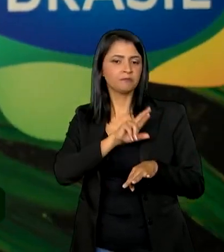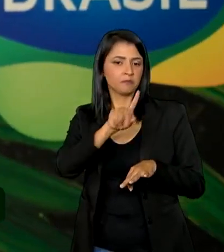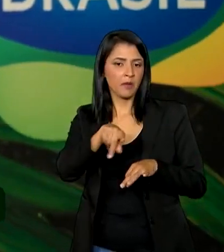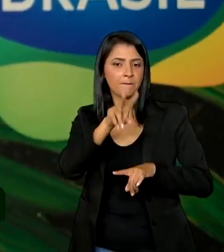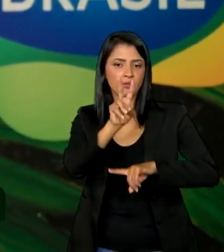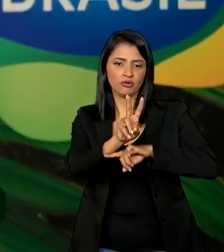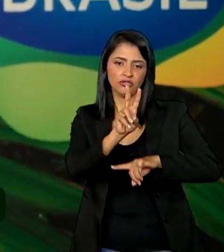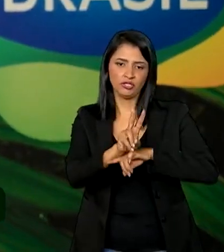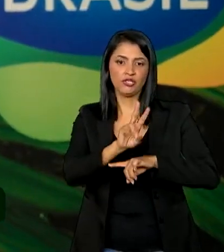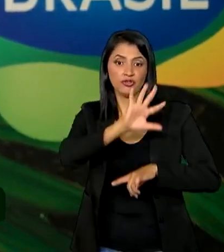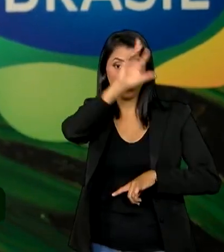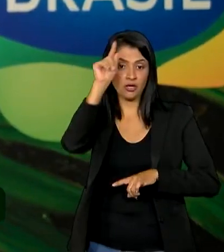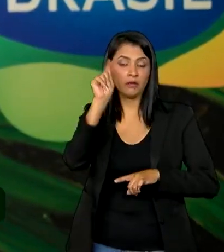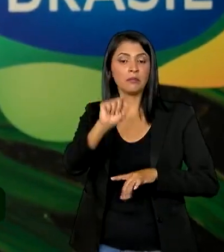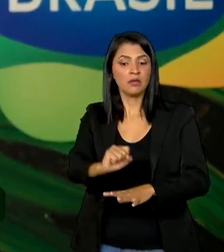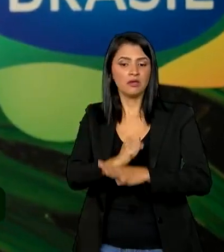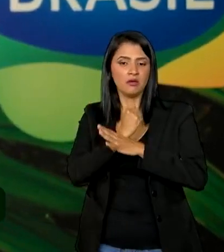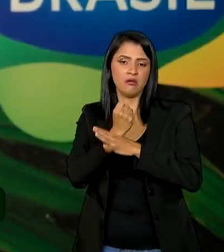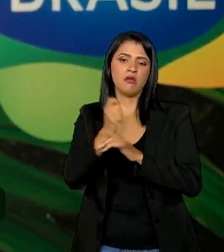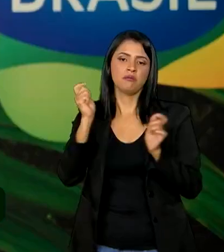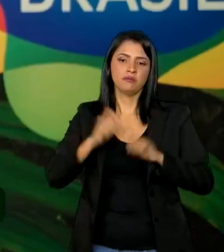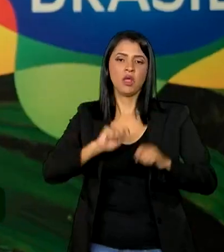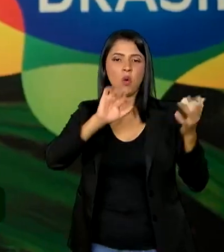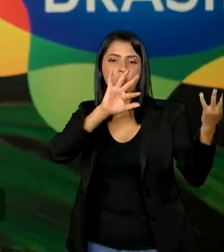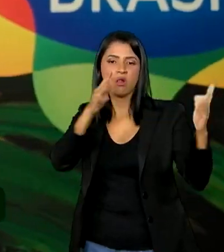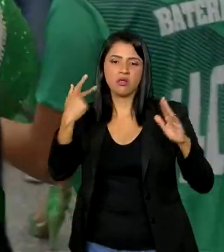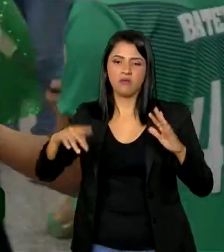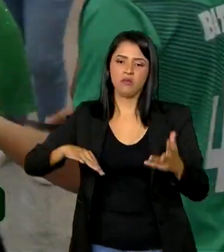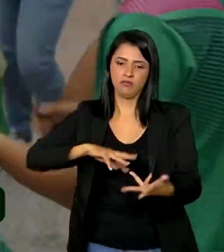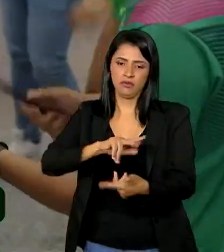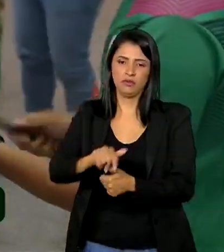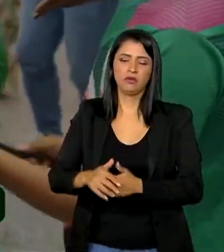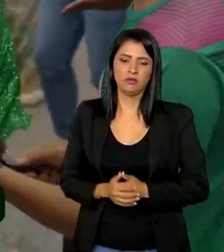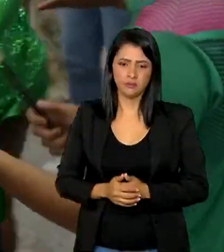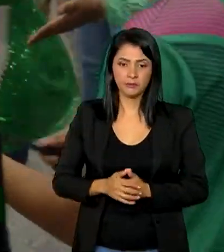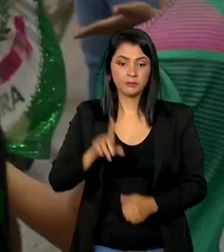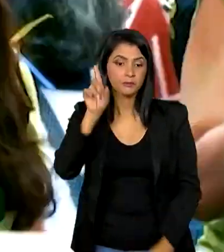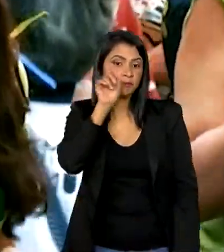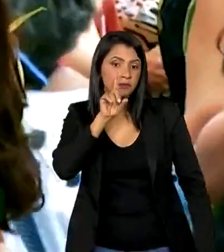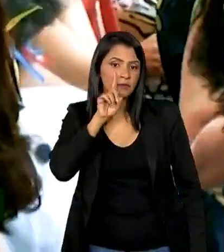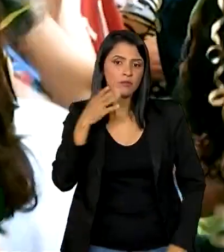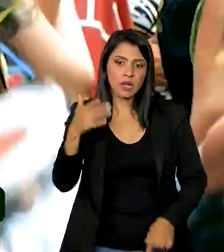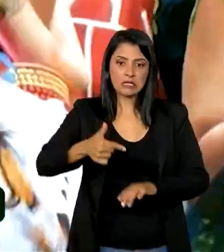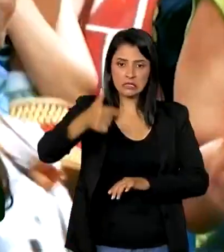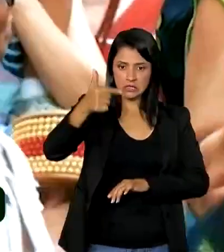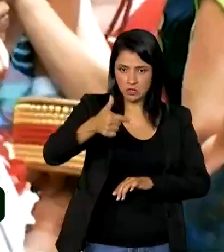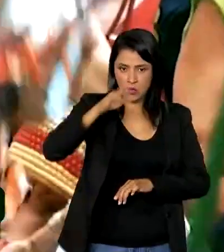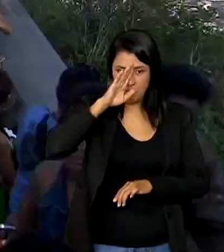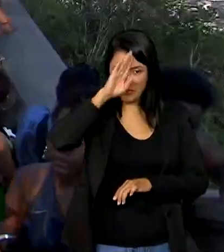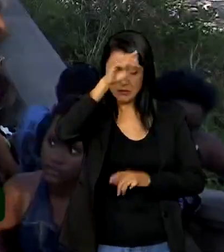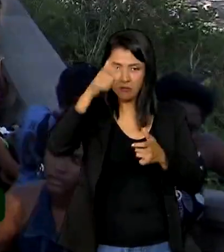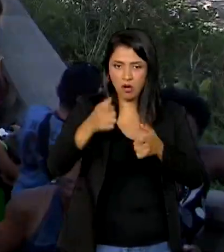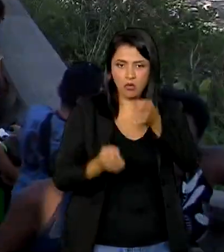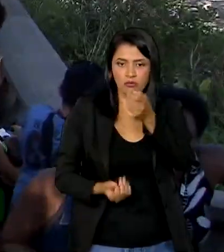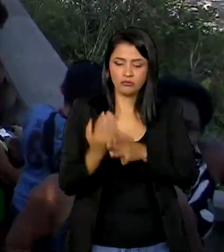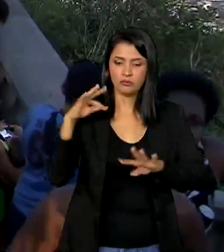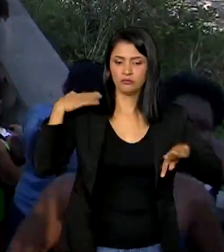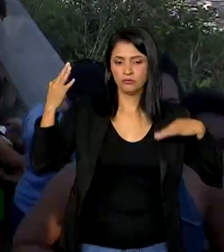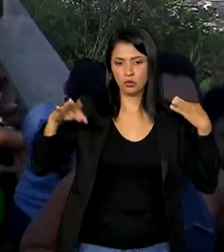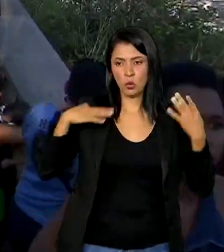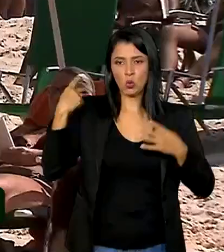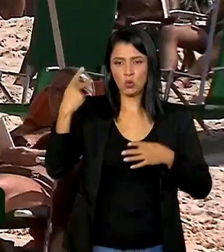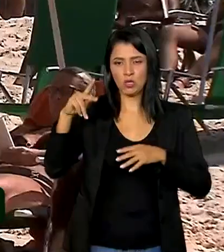E é para incentivar o turismo consciente na região amazônica que a exposição foi montada. Até 27 de setembro, quem estiver